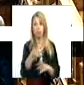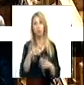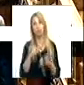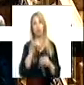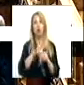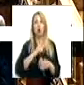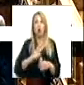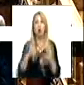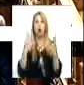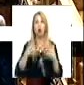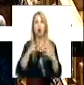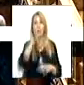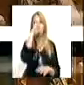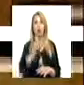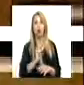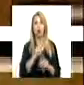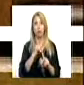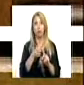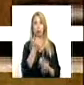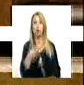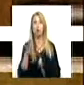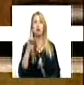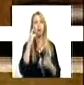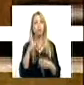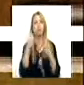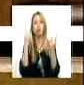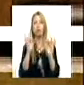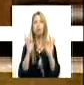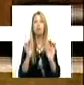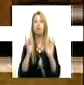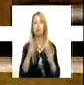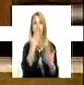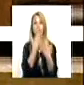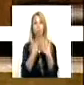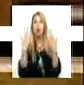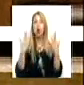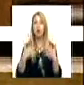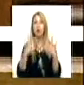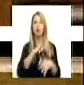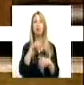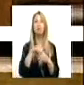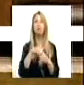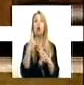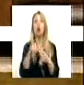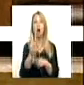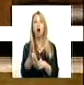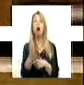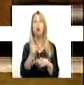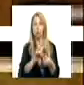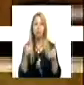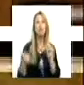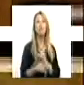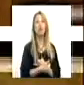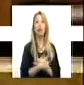Orçamento de Estado para 2016 é bem demonstrativo que estamos perante um orçamento que contém opções de